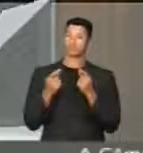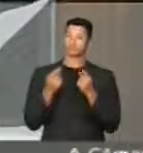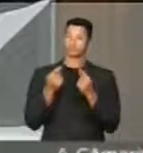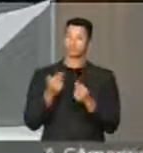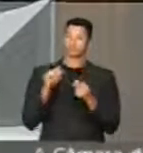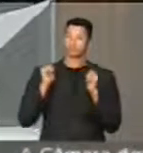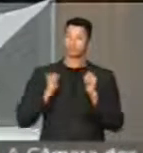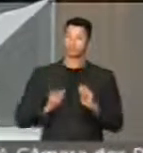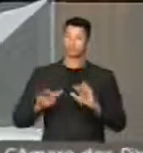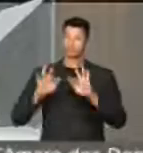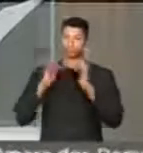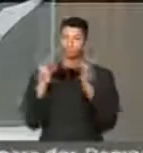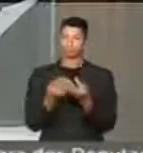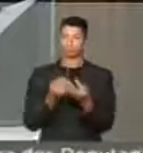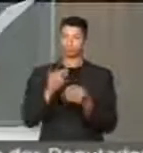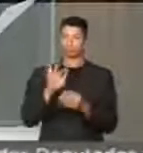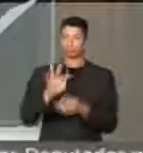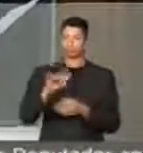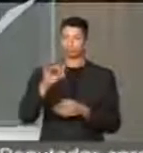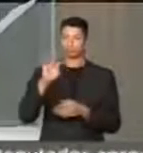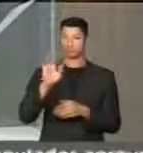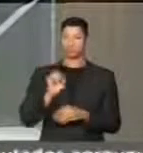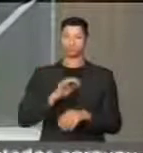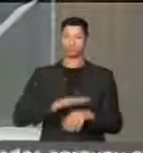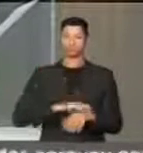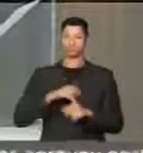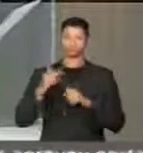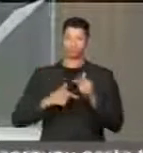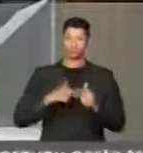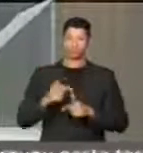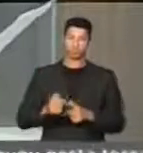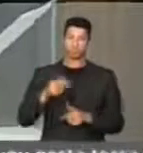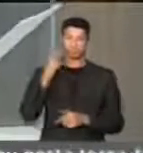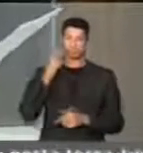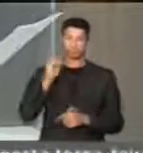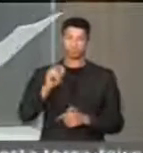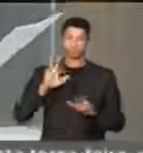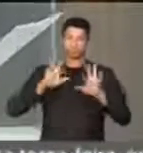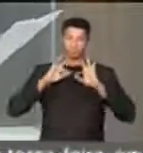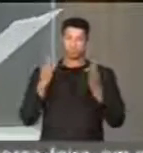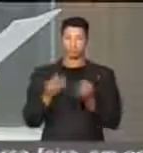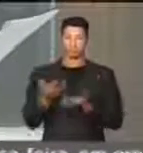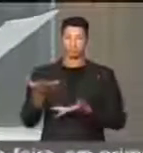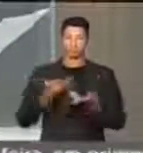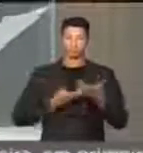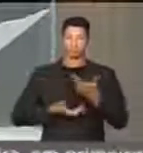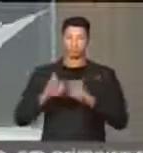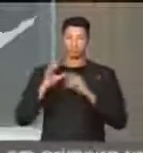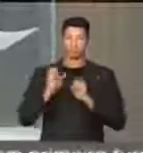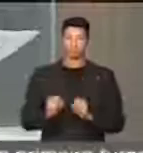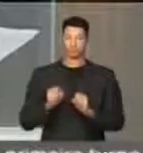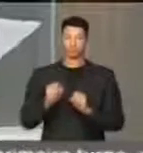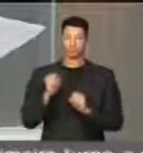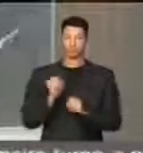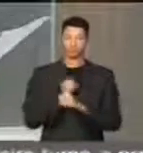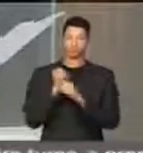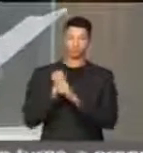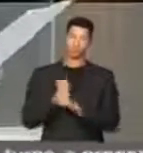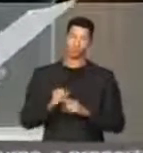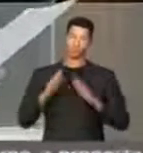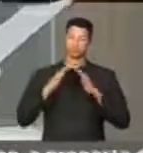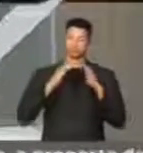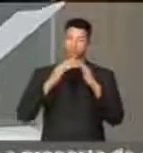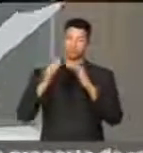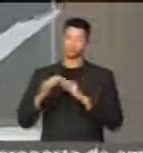no Bolsa Família, no Fundo de Garantia por Tempo de Serviço, para que essas famílias atingidas possam reconstruir seus